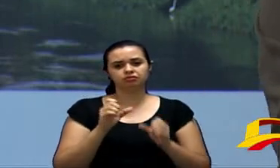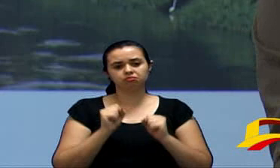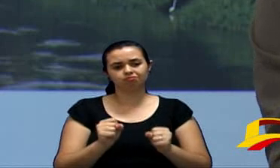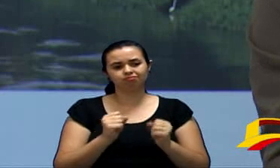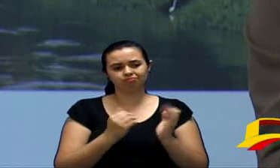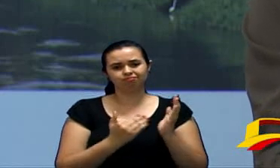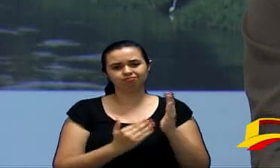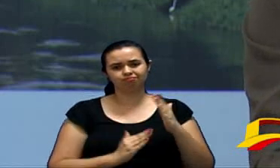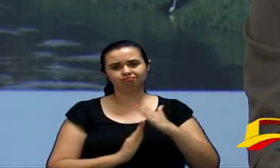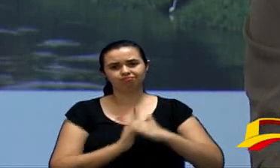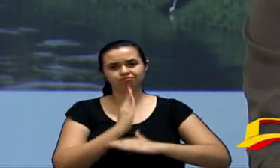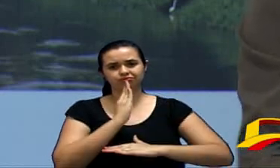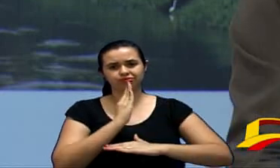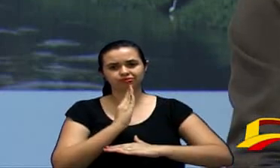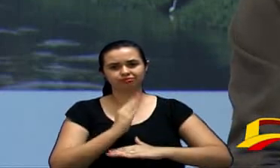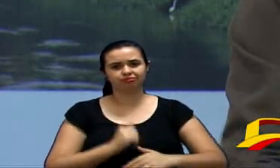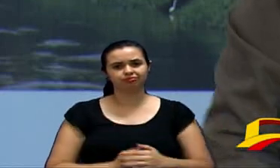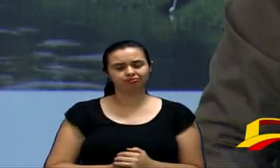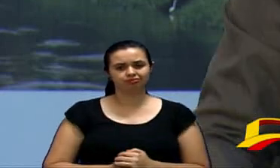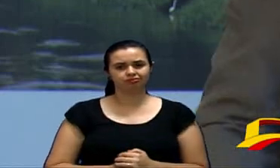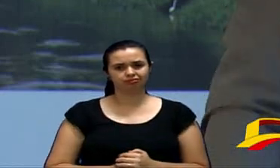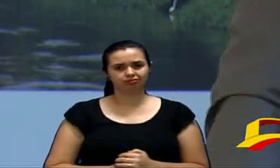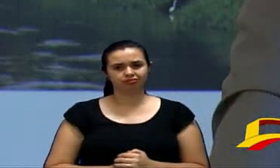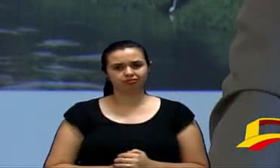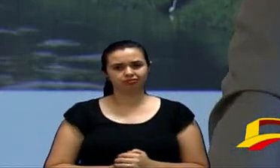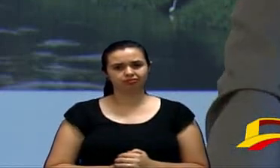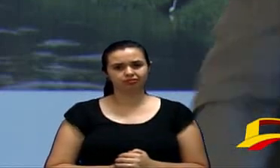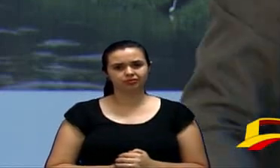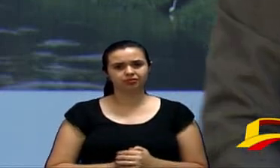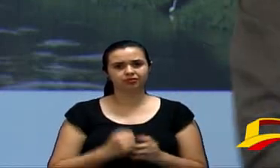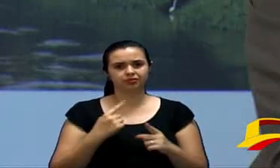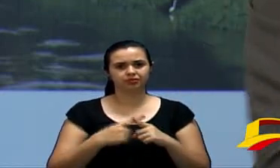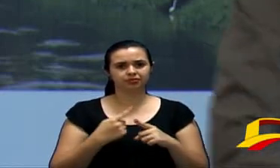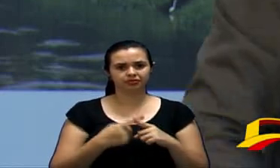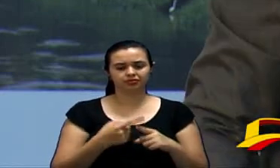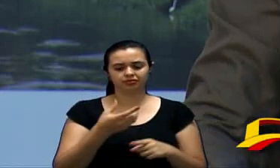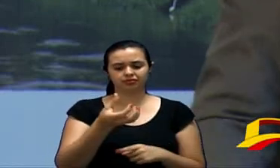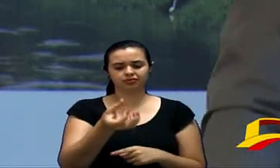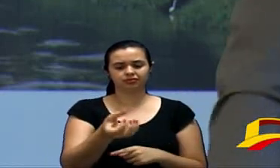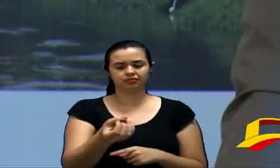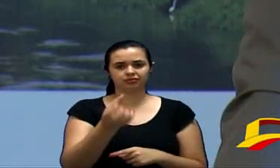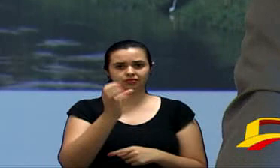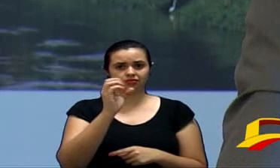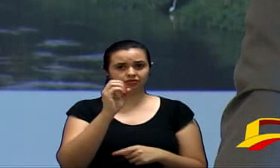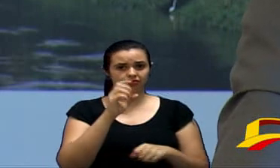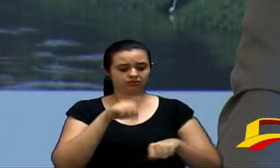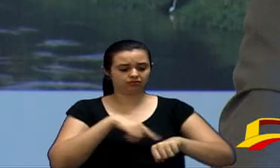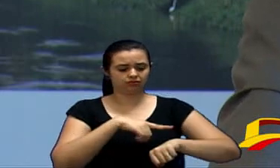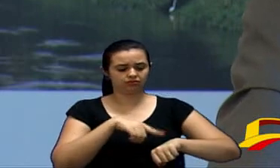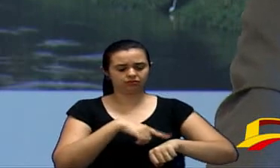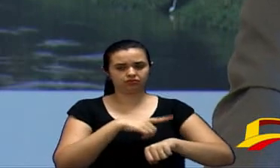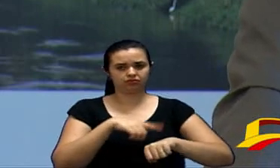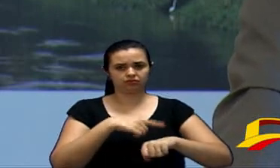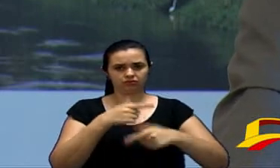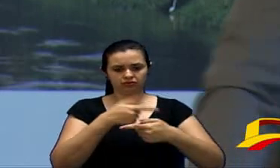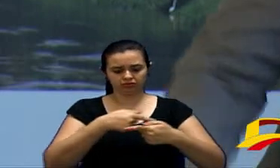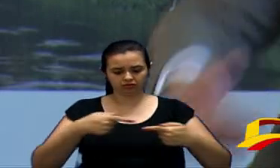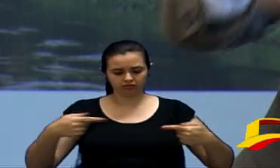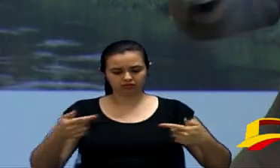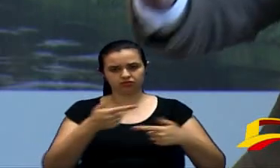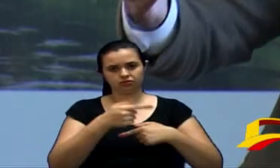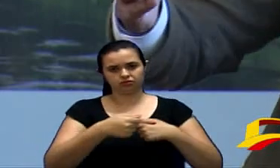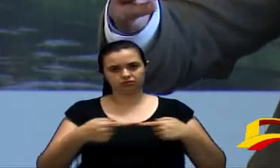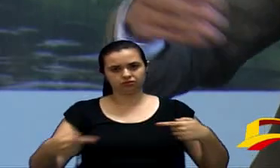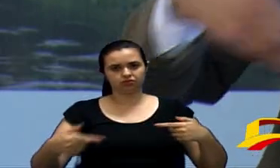extrapola um pouco, e a gente está colocando 60 horas semanais, no caso que, todavia, isso pode confrontar